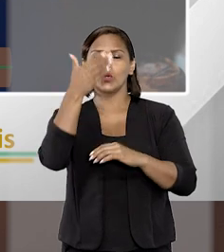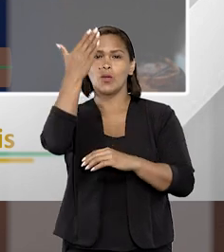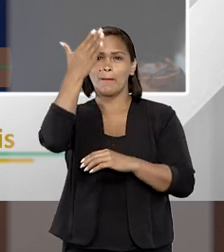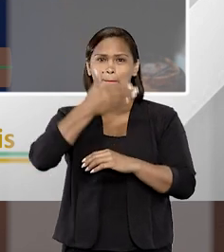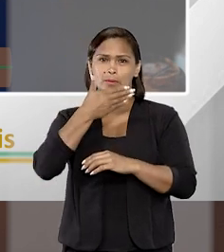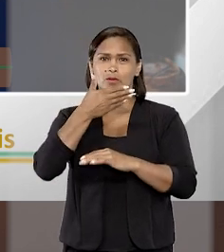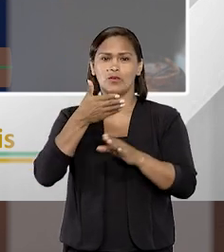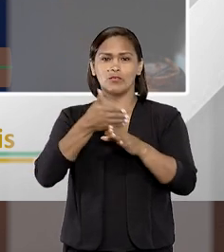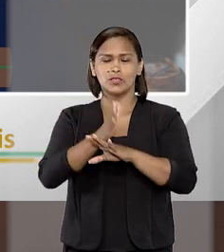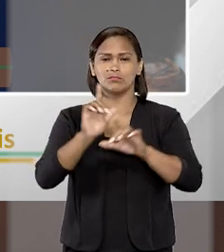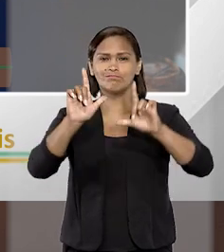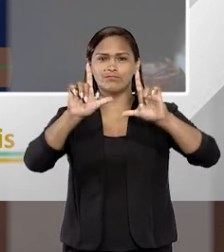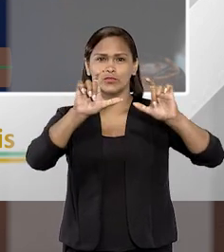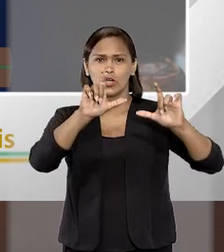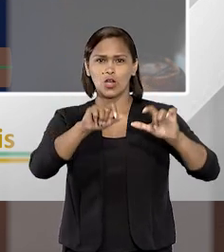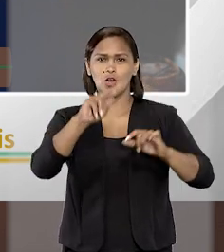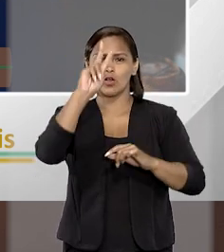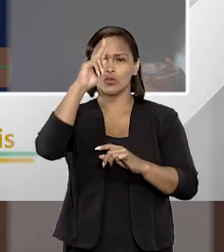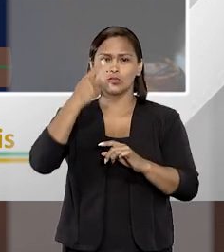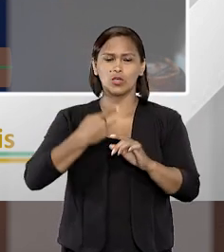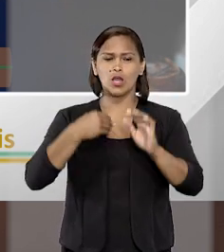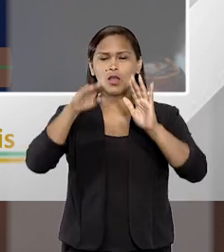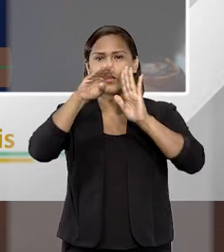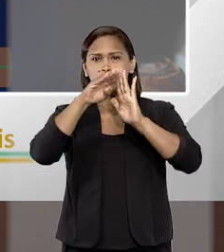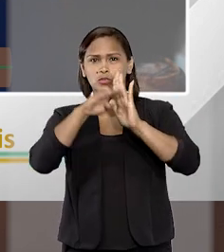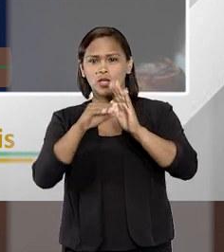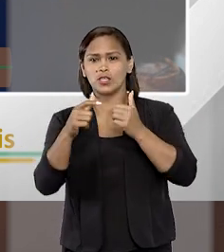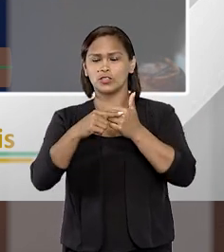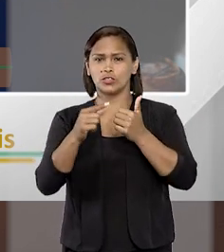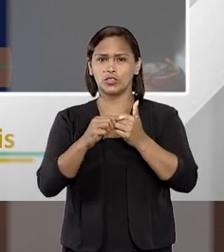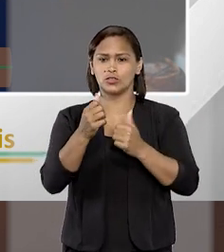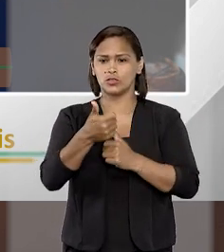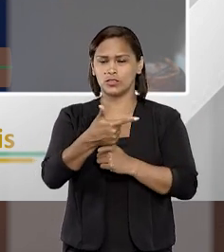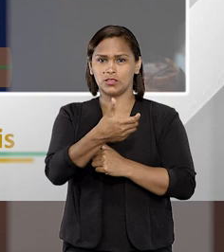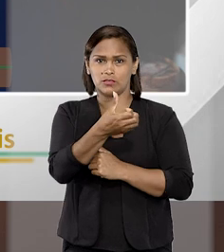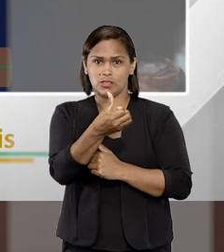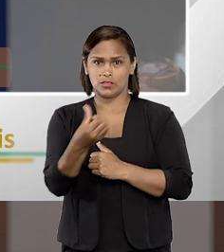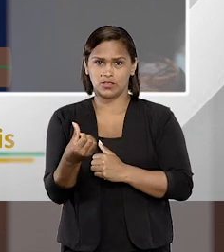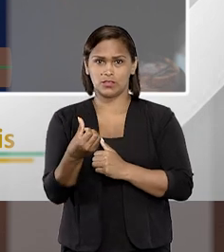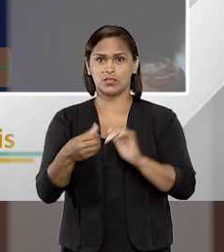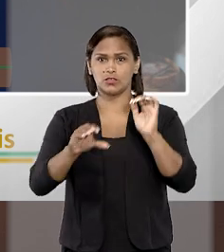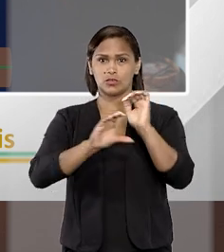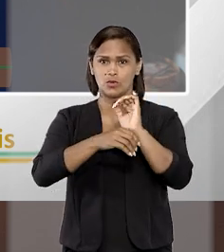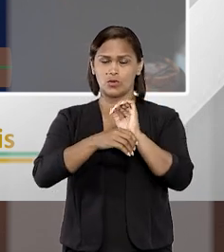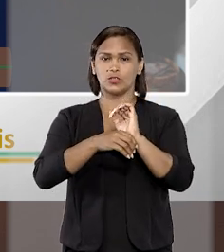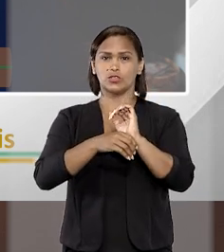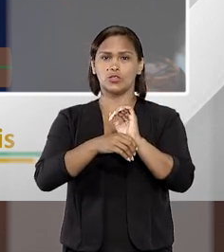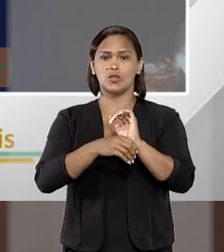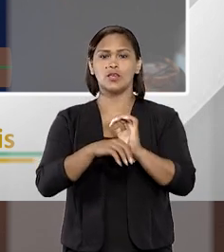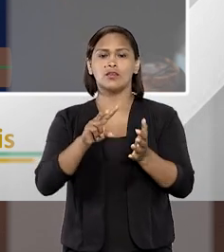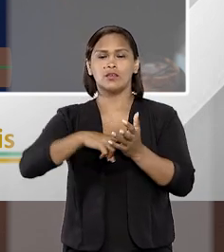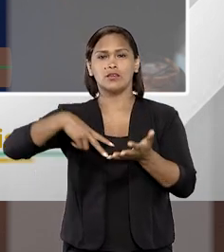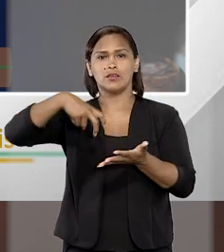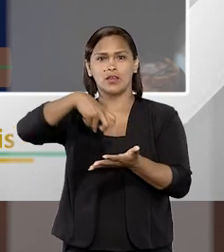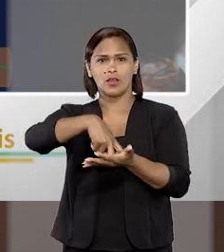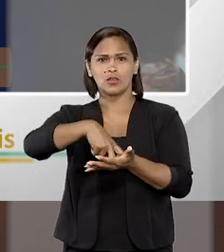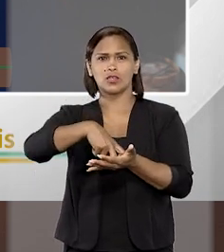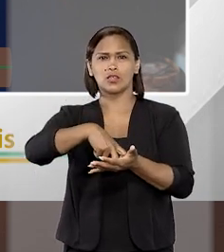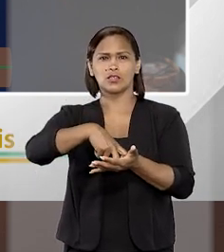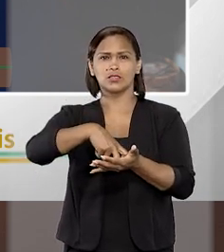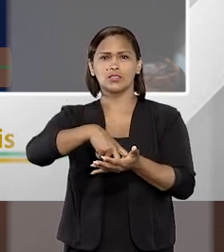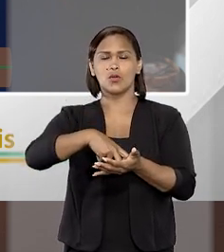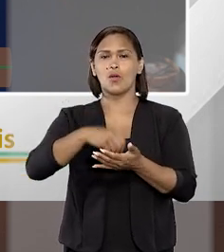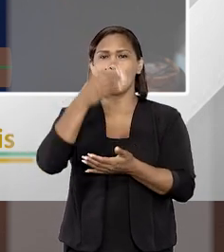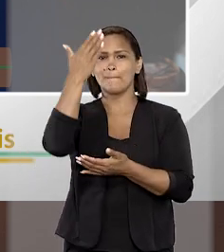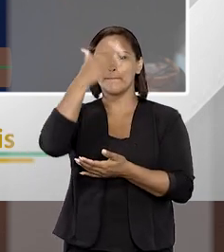reconhecimento não observou os parâmetros do artigo 226 do Código Processo Penal e que a condenação tomou